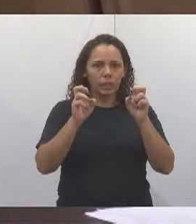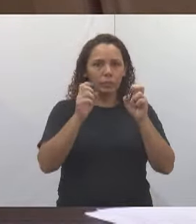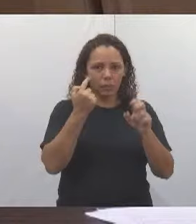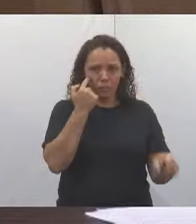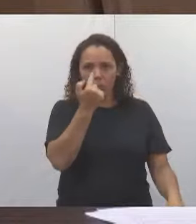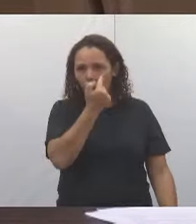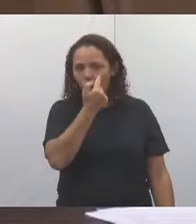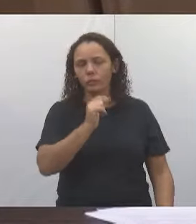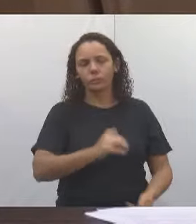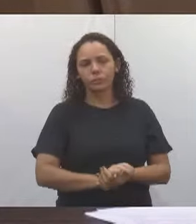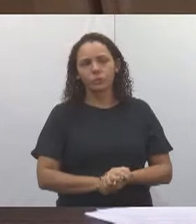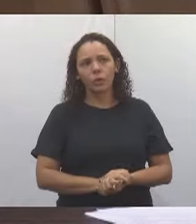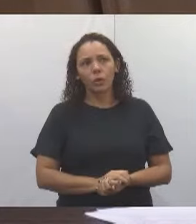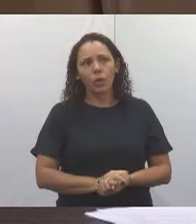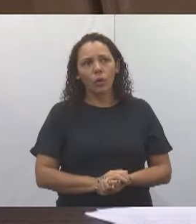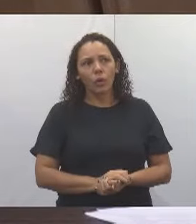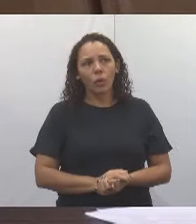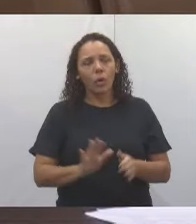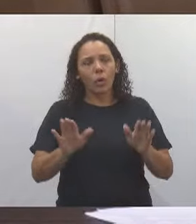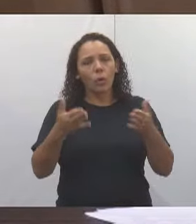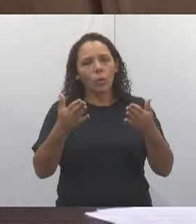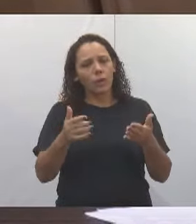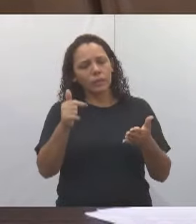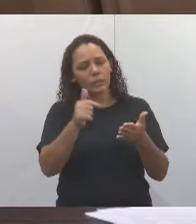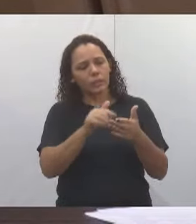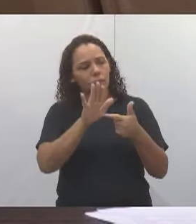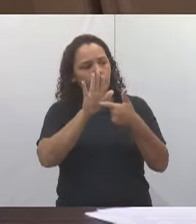Quando está aqui na planilha dizendo